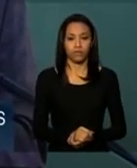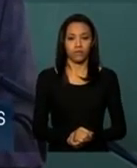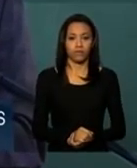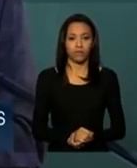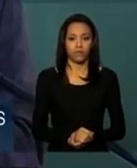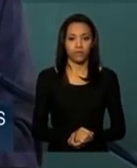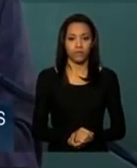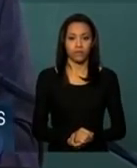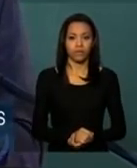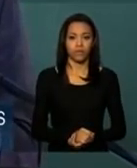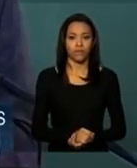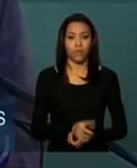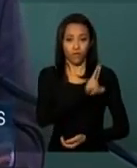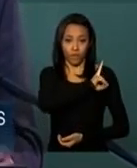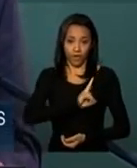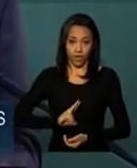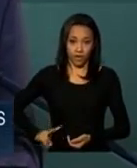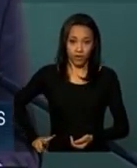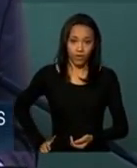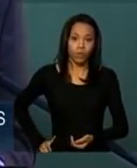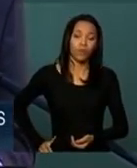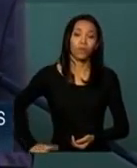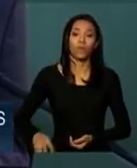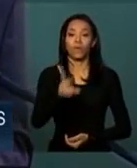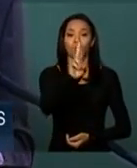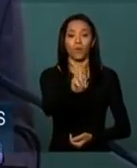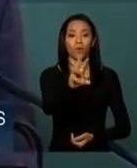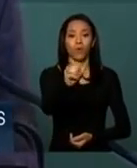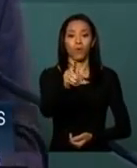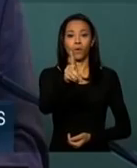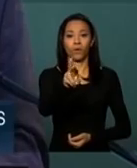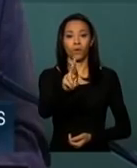o vereador Rodrigo Martins,